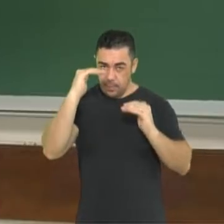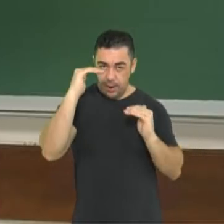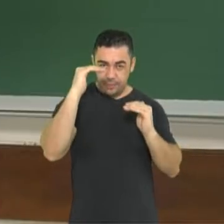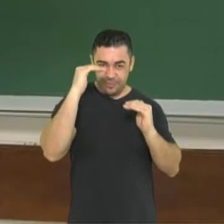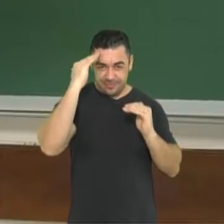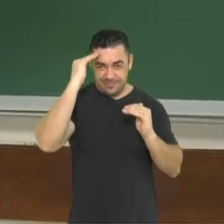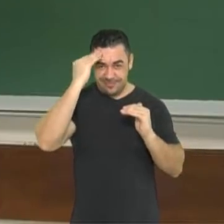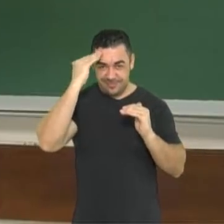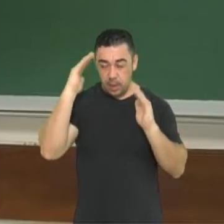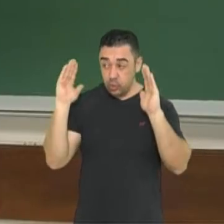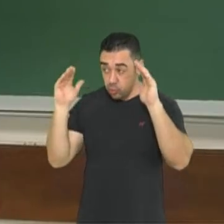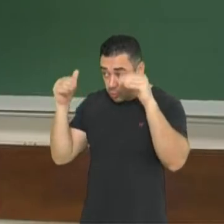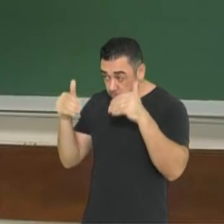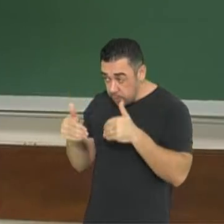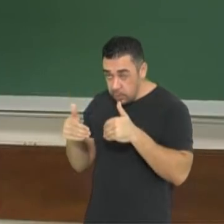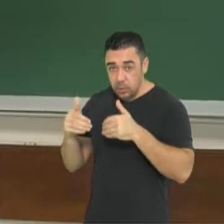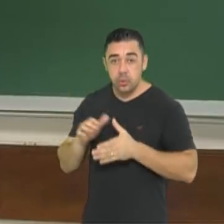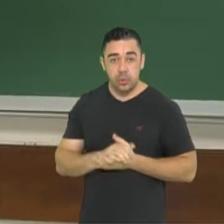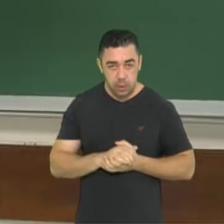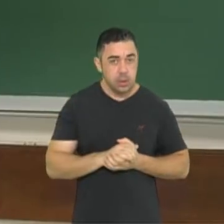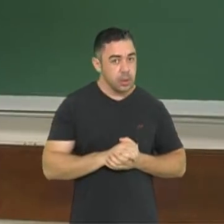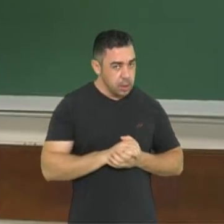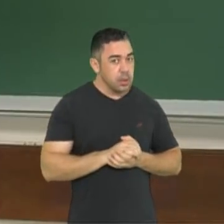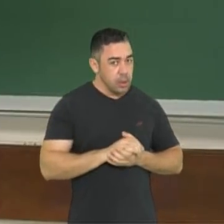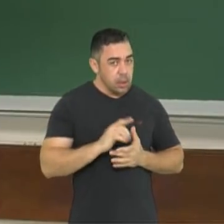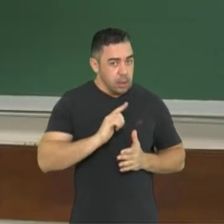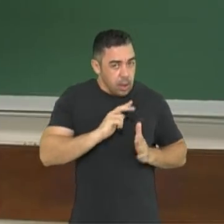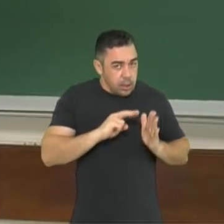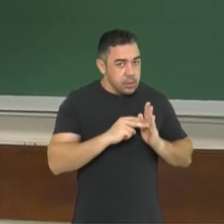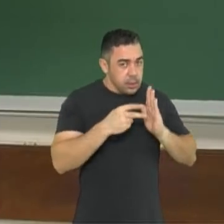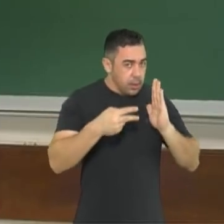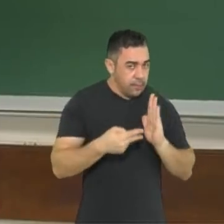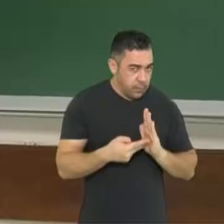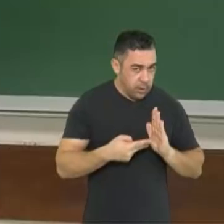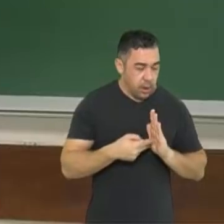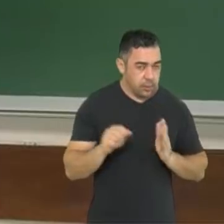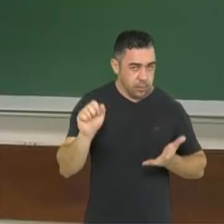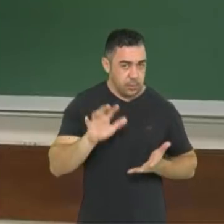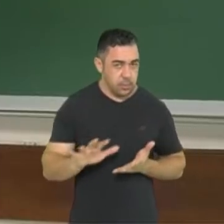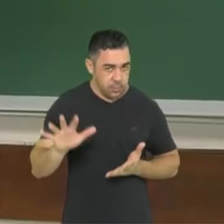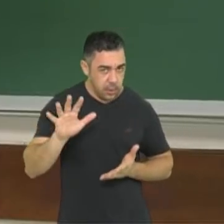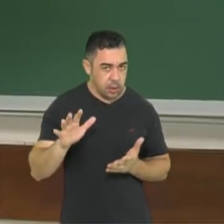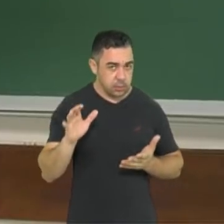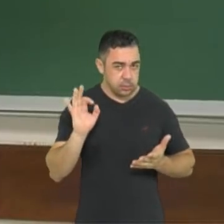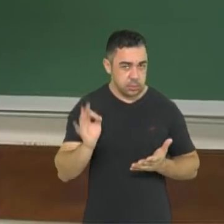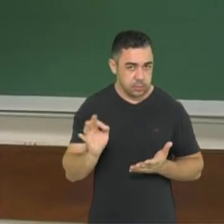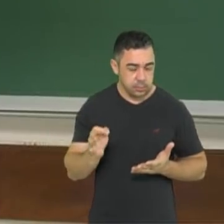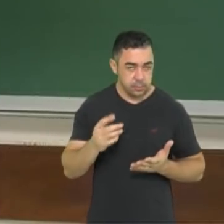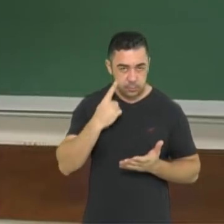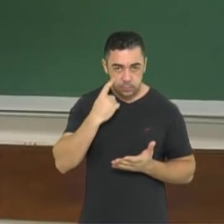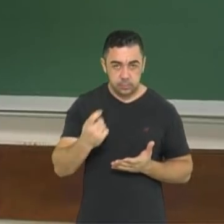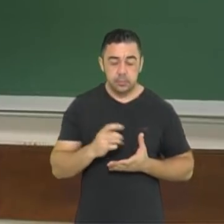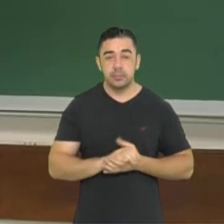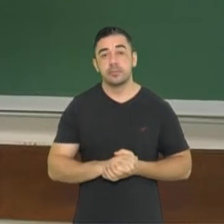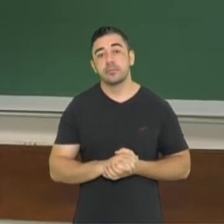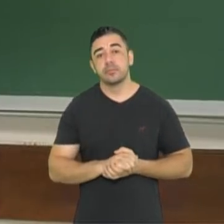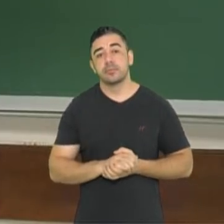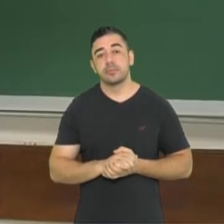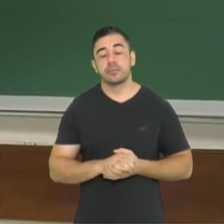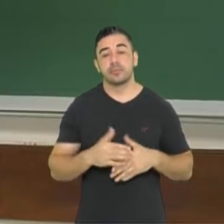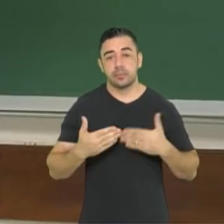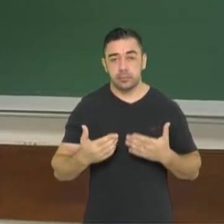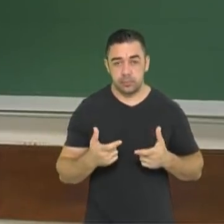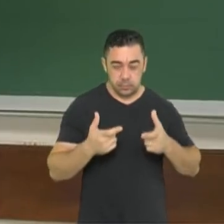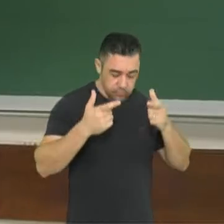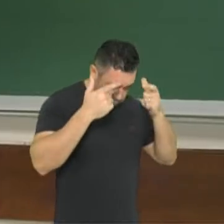formato de submissão, né? Tem toda uma simbologia, uma imagem, nós podemos construir tudo isso. Olha que interessante. Então, a